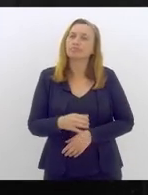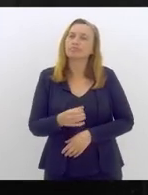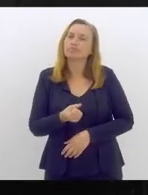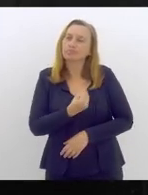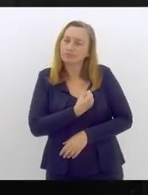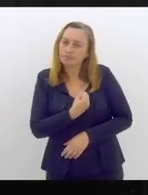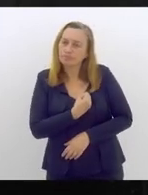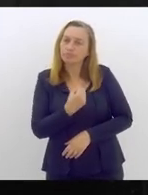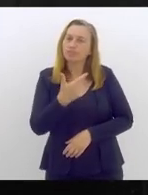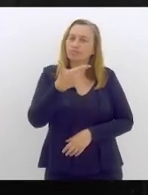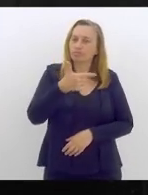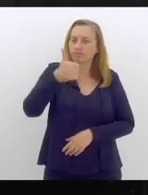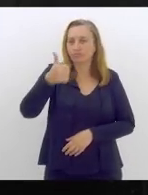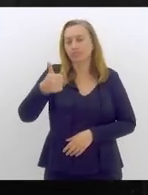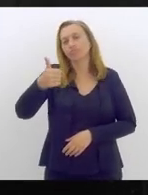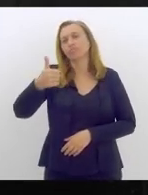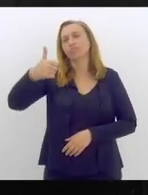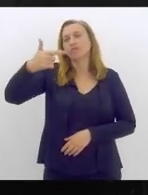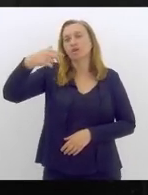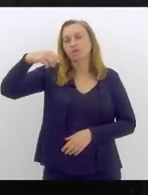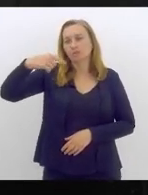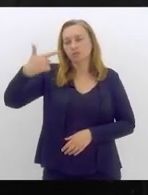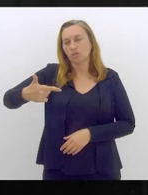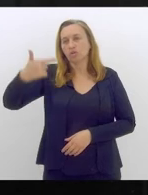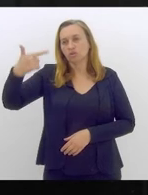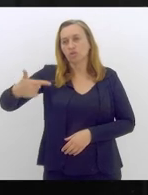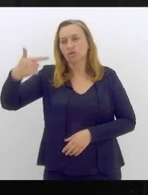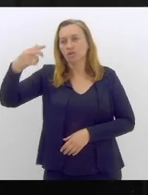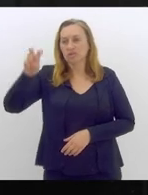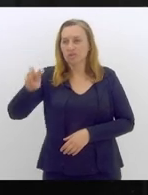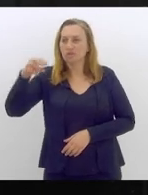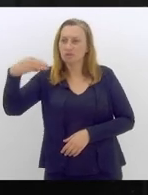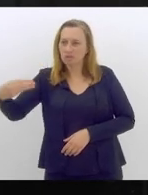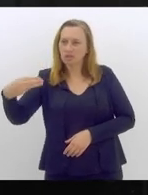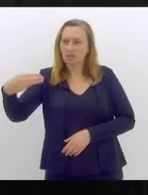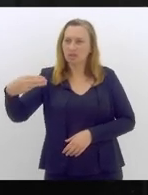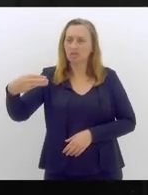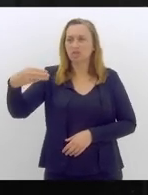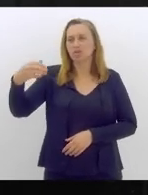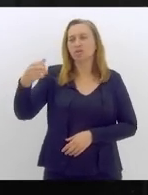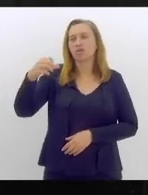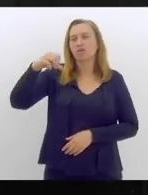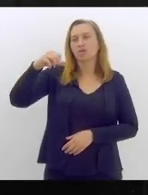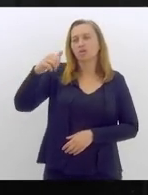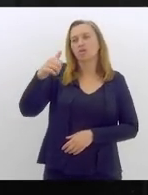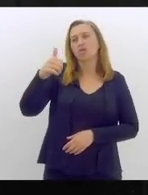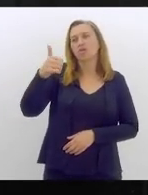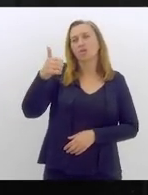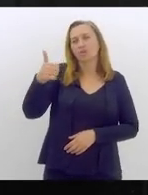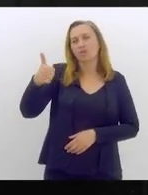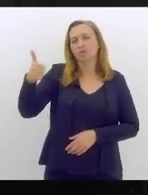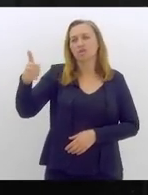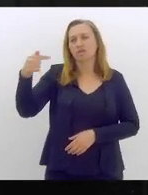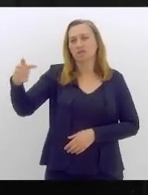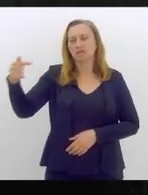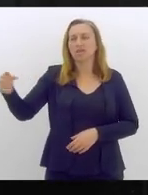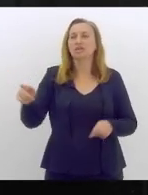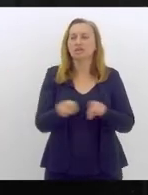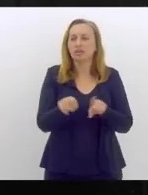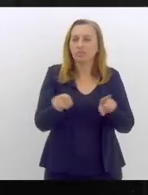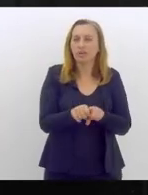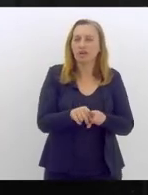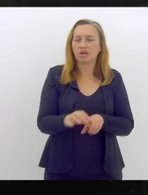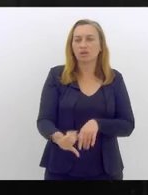o 21 22 53 1177 o diz que sem que é 24 horas por dia diz que sim gente